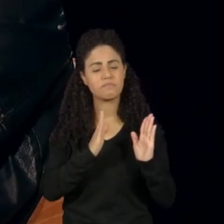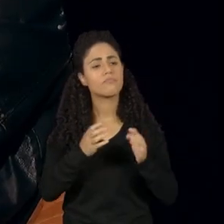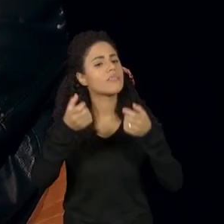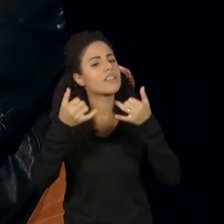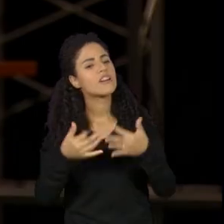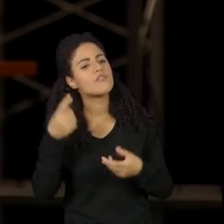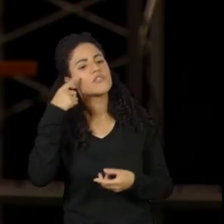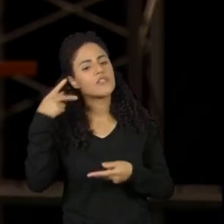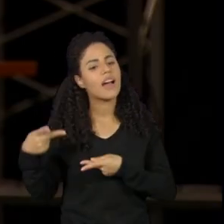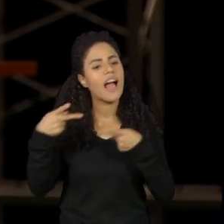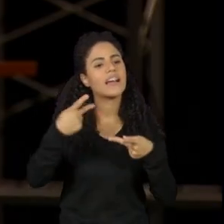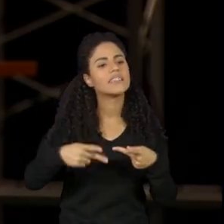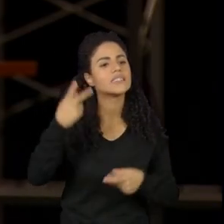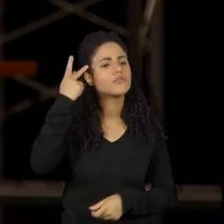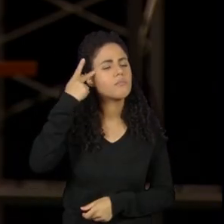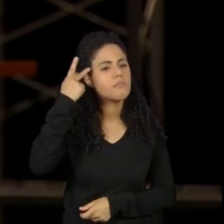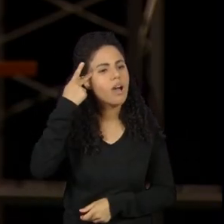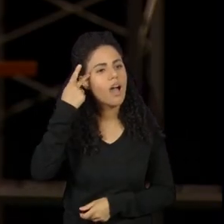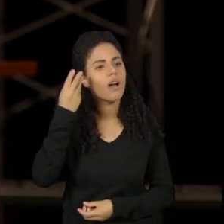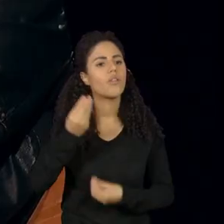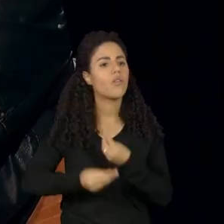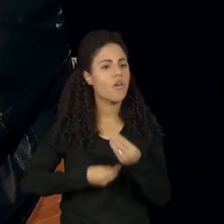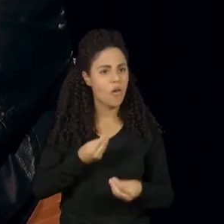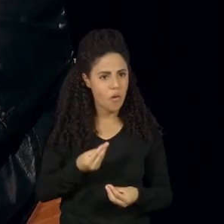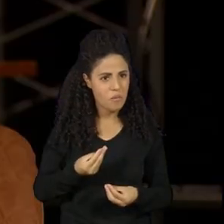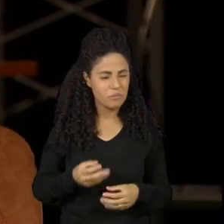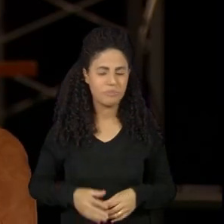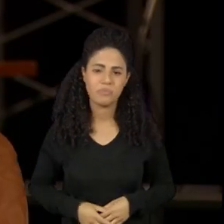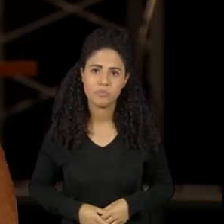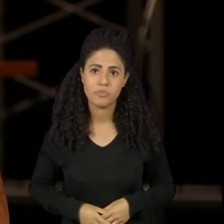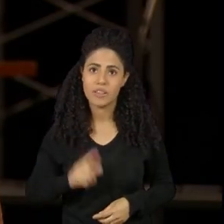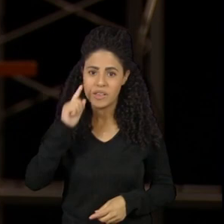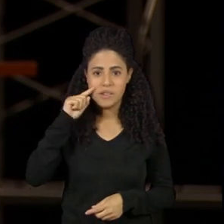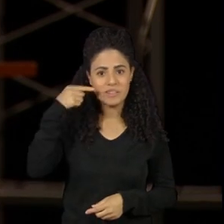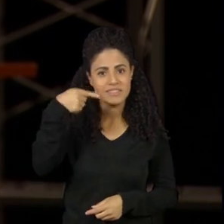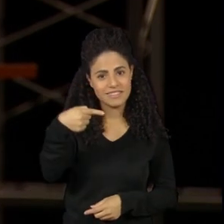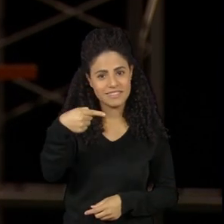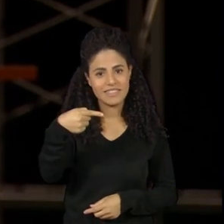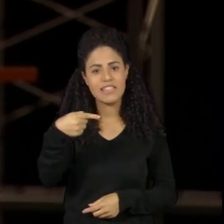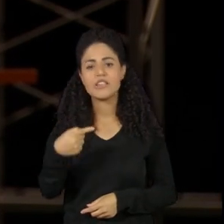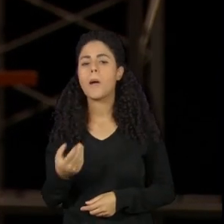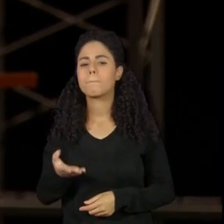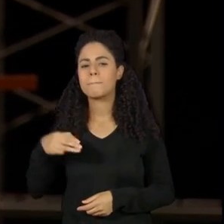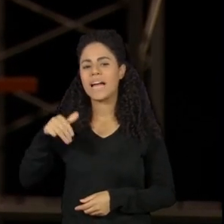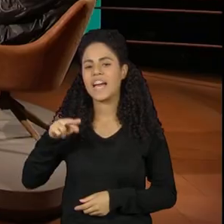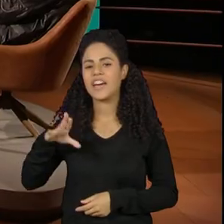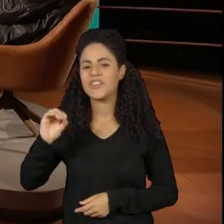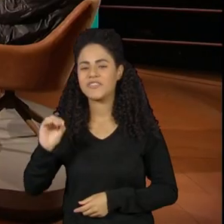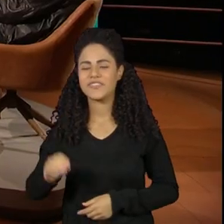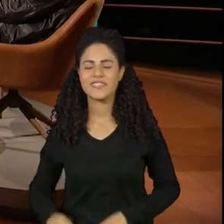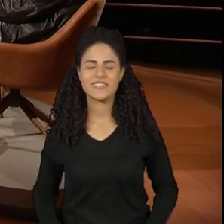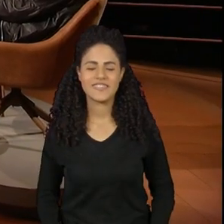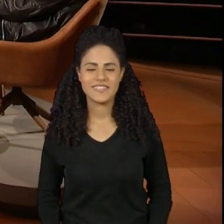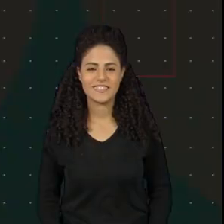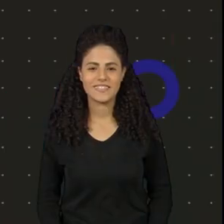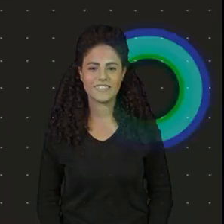tuas vindas para São Paulo? Claro. Bora? A gente volta já com o Mário Bortolotto.